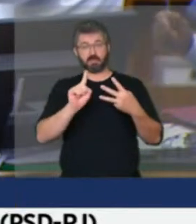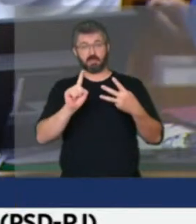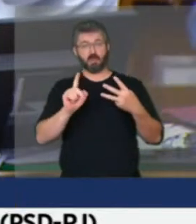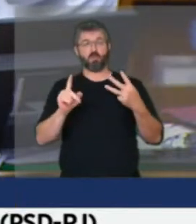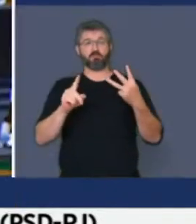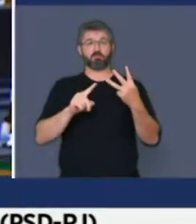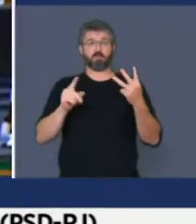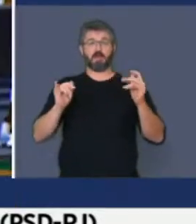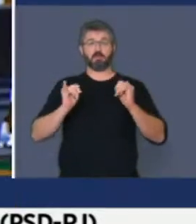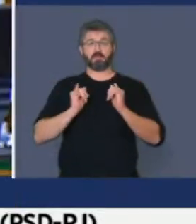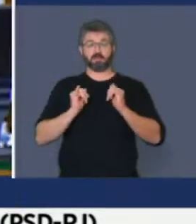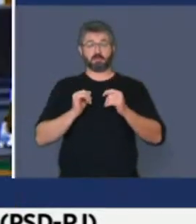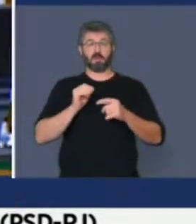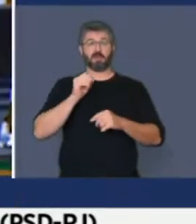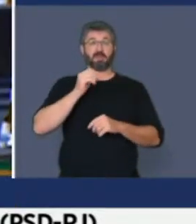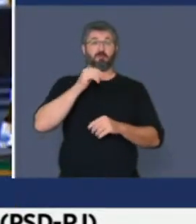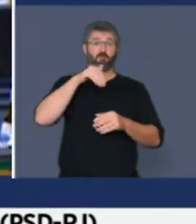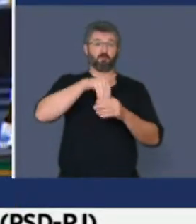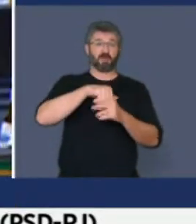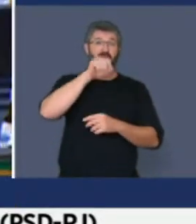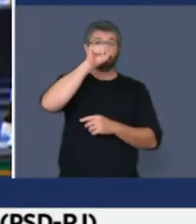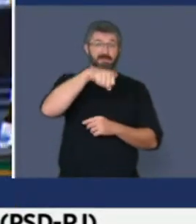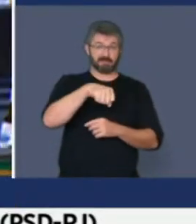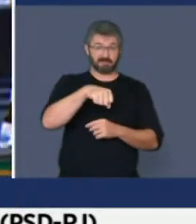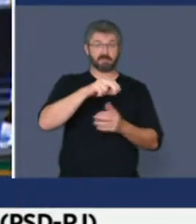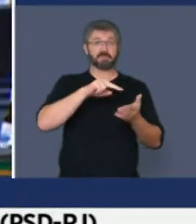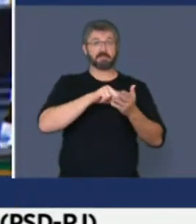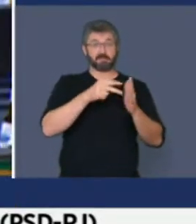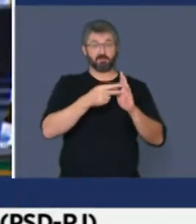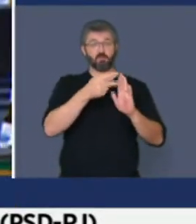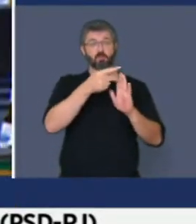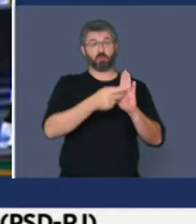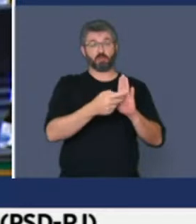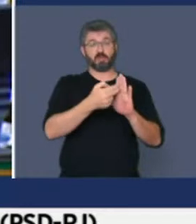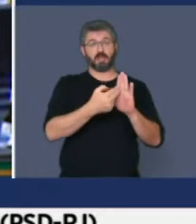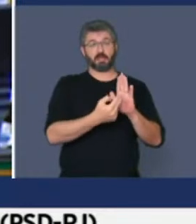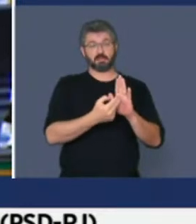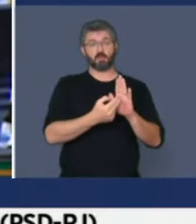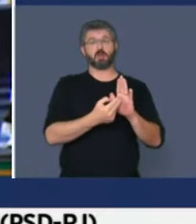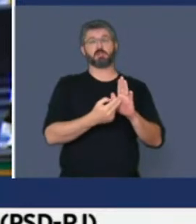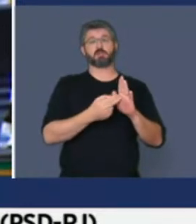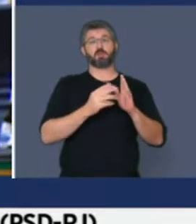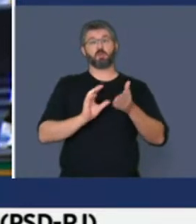Ao votar sim, o parlamentar vota pela aprovação do projeto de resolução,